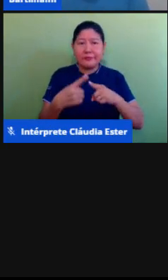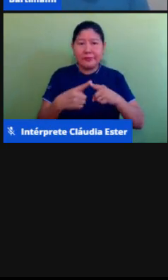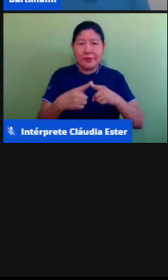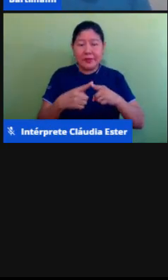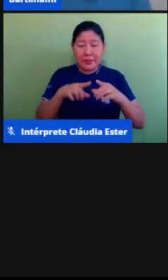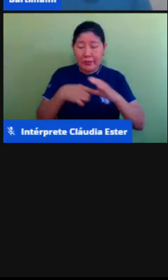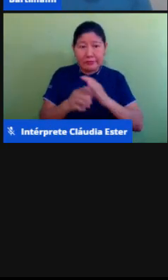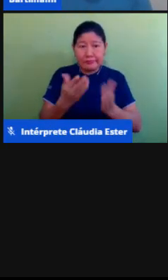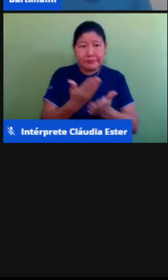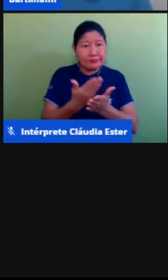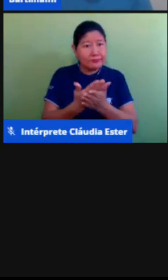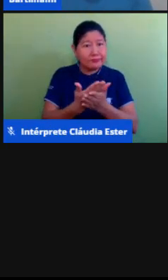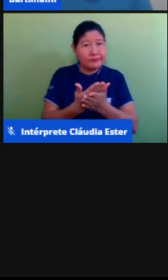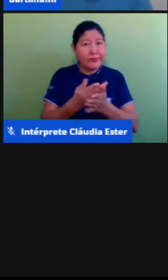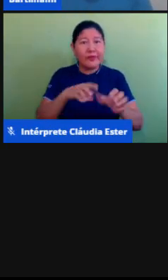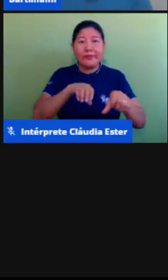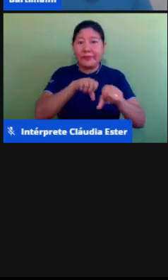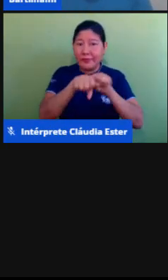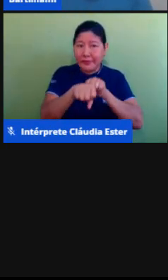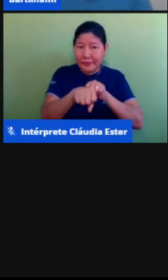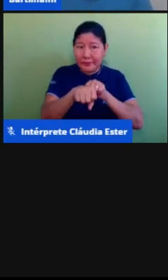de uma forma